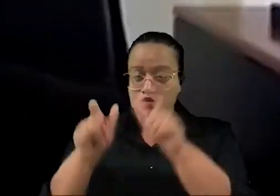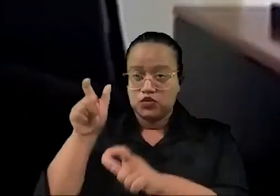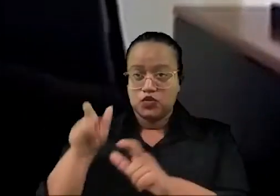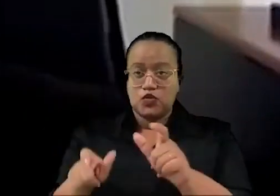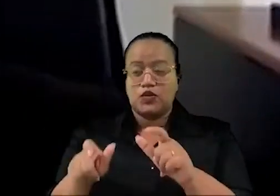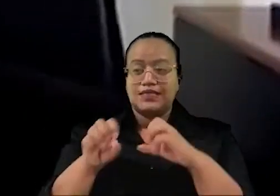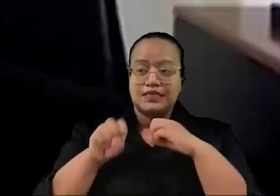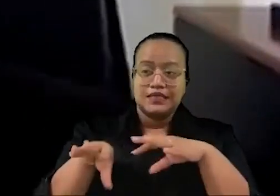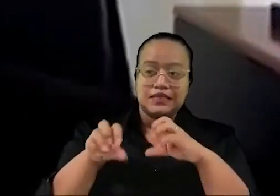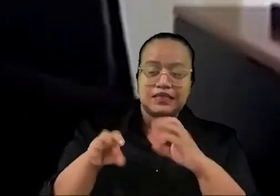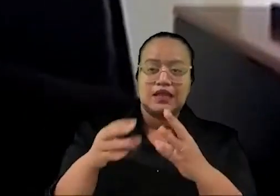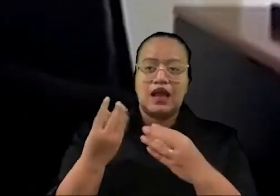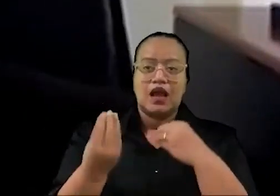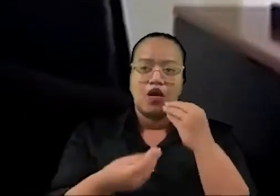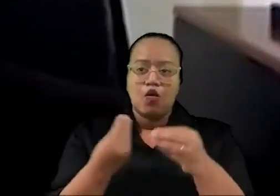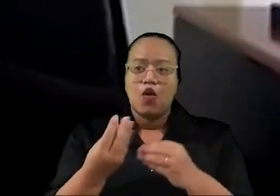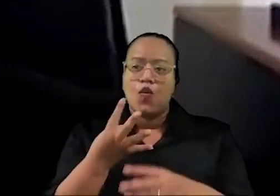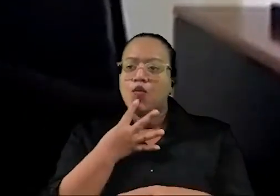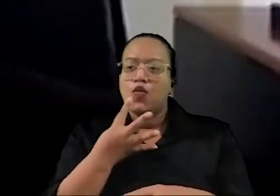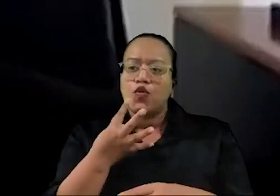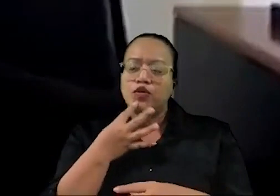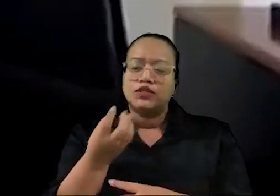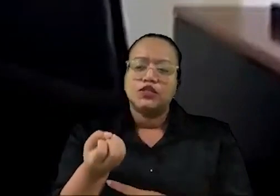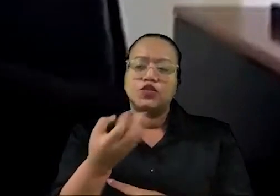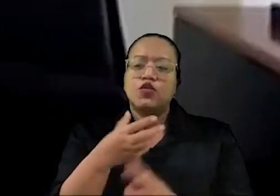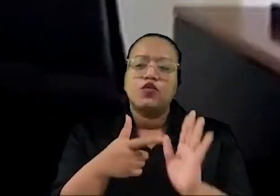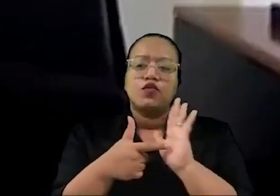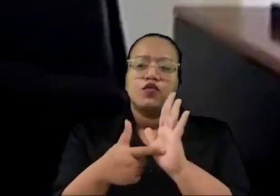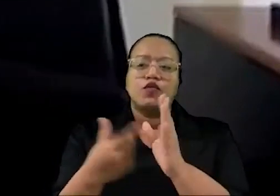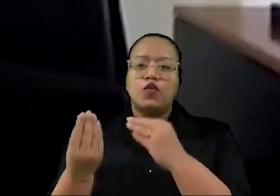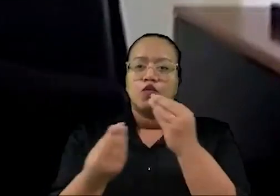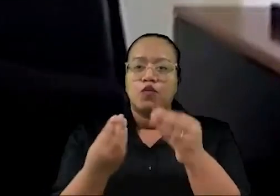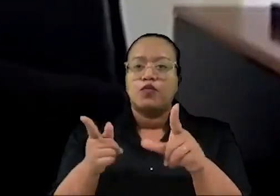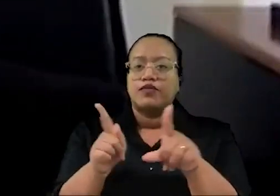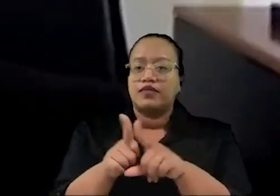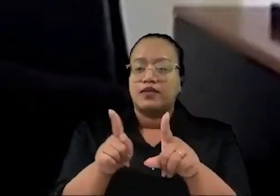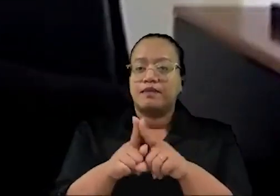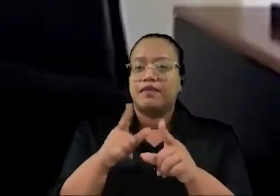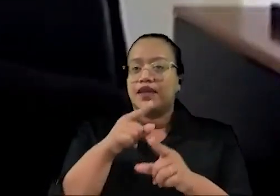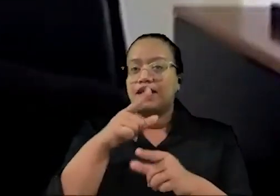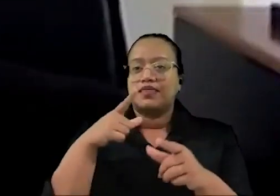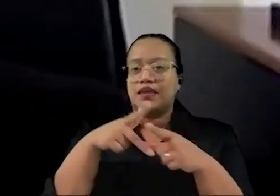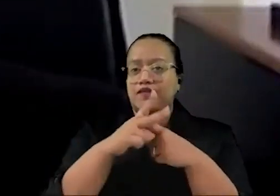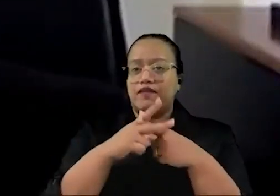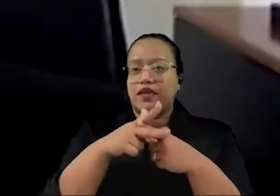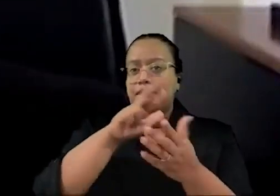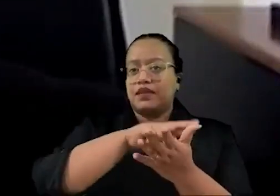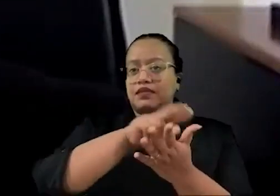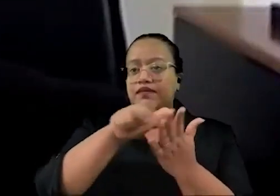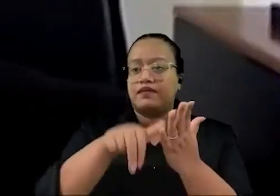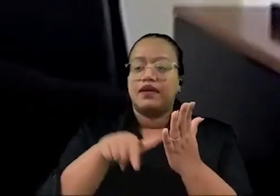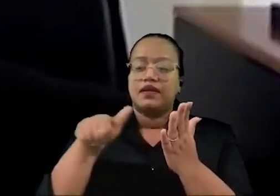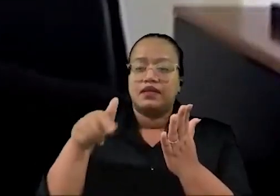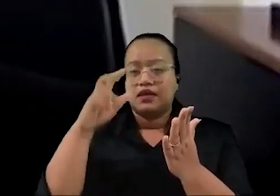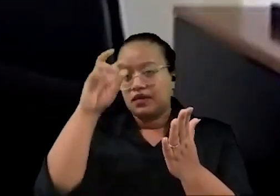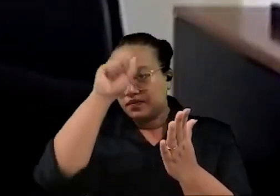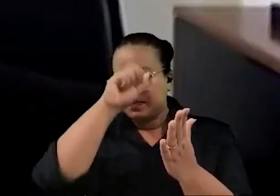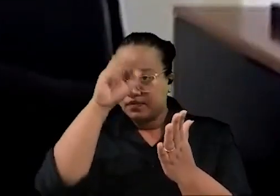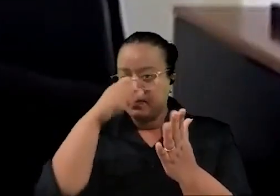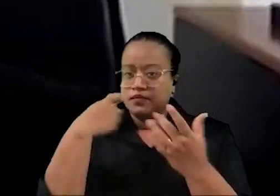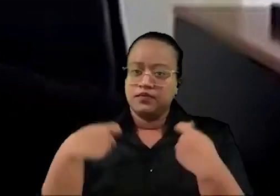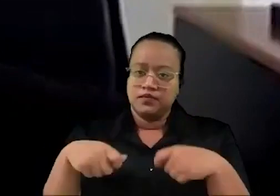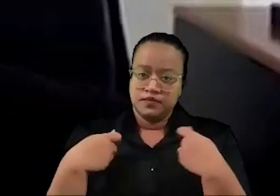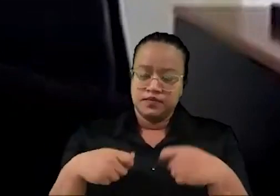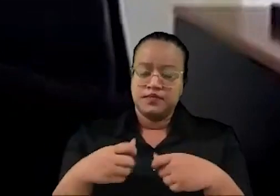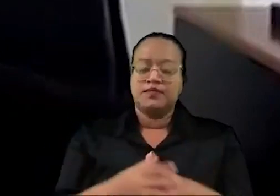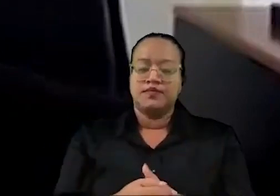chegando de novo ou algumas funcionalidades que existem que muitas vezes o usuário não tem ainda o conhecimento. Então, é algo